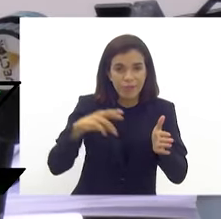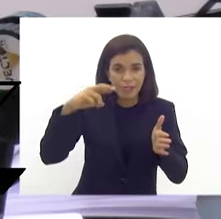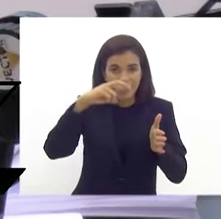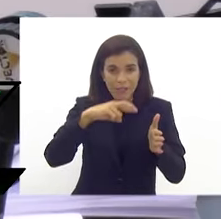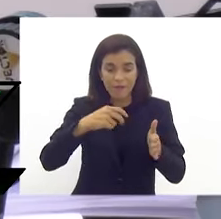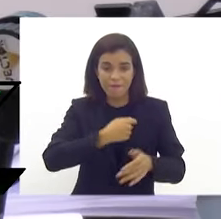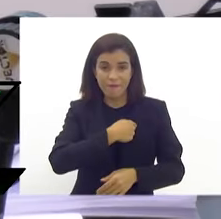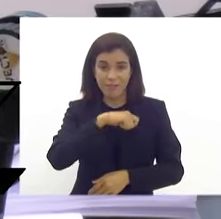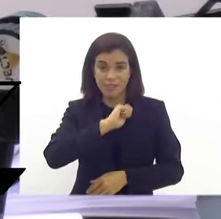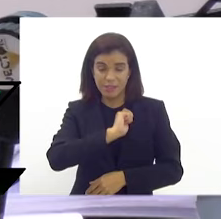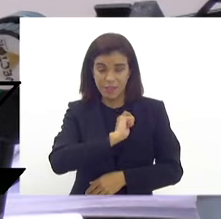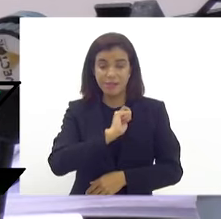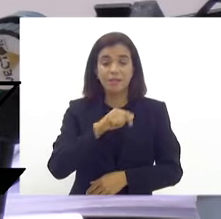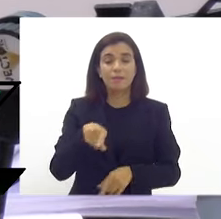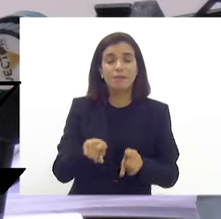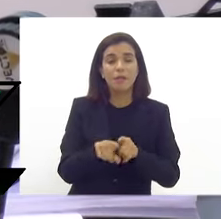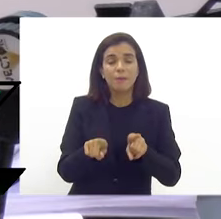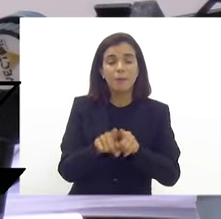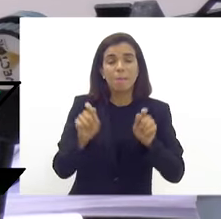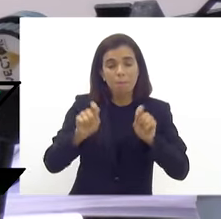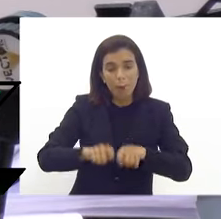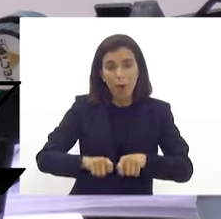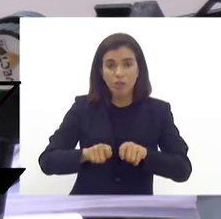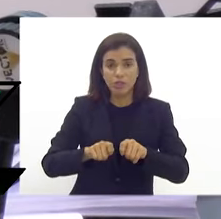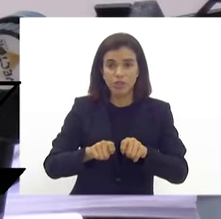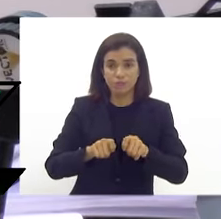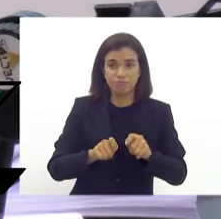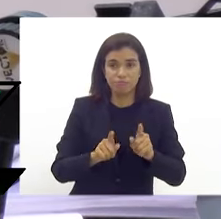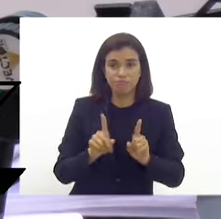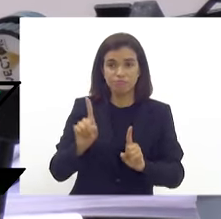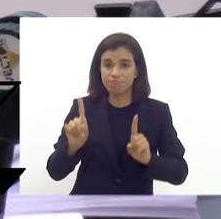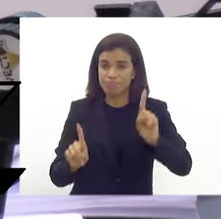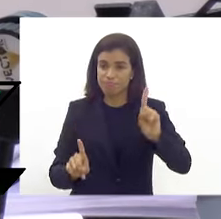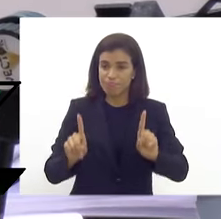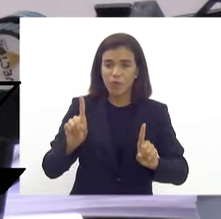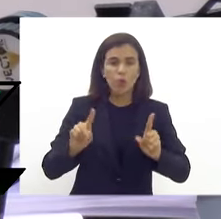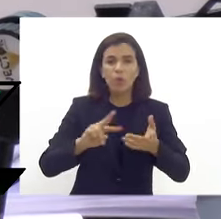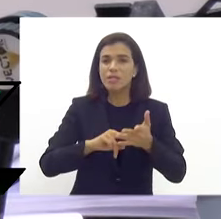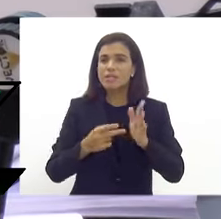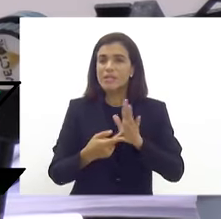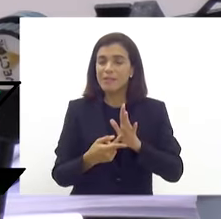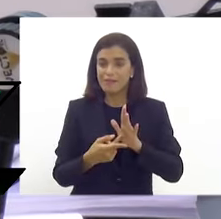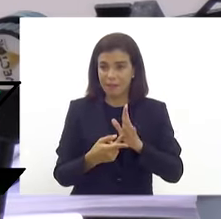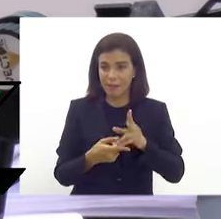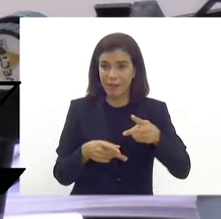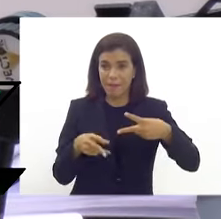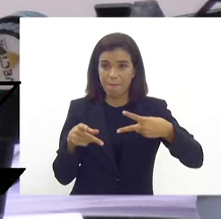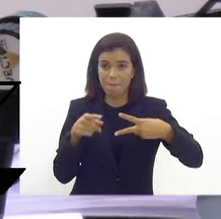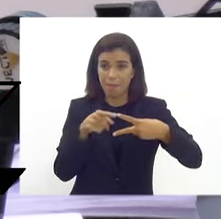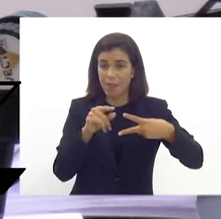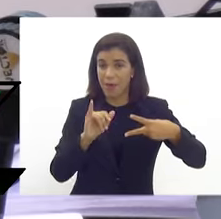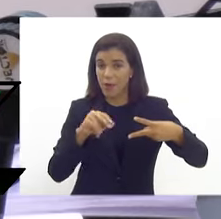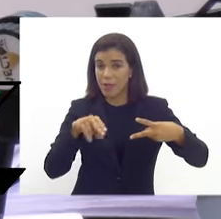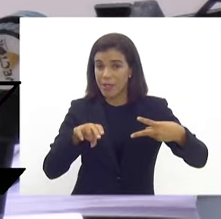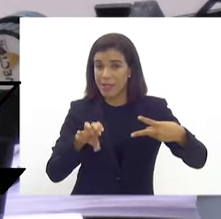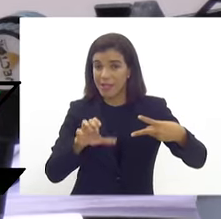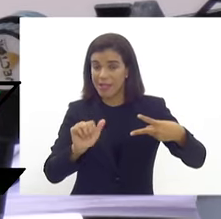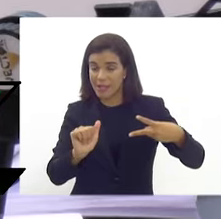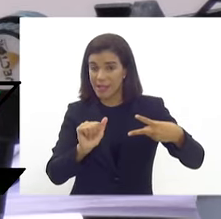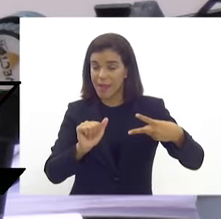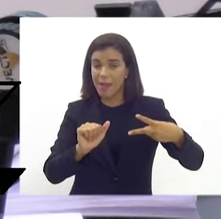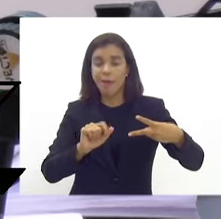cuja operação poderá ocorrer em duplicidade que que ela quis dizer com isso independente do Inea o